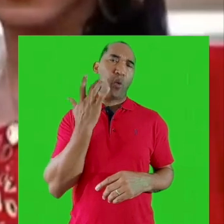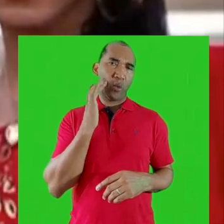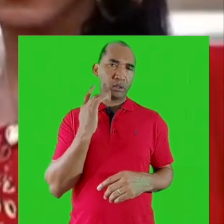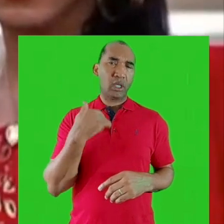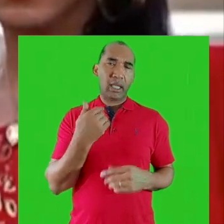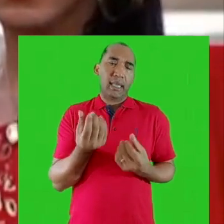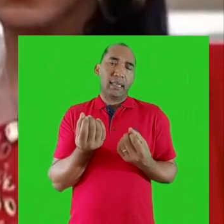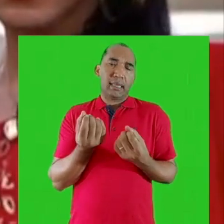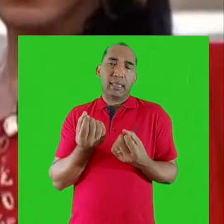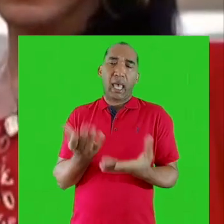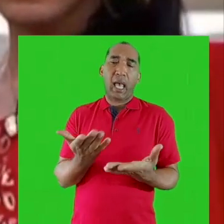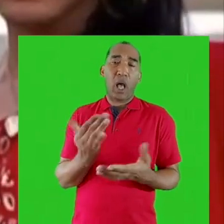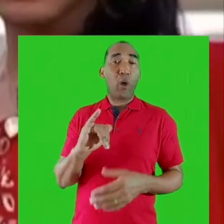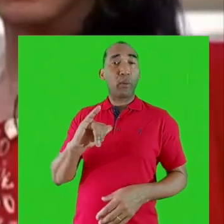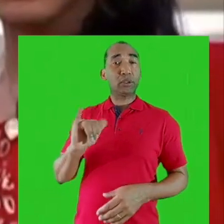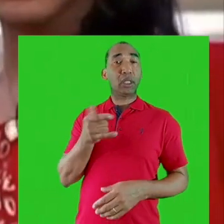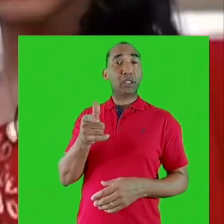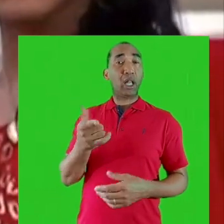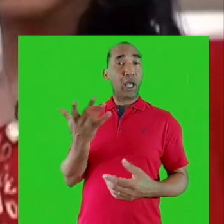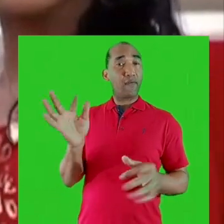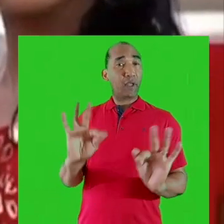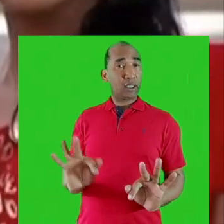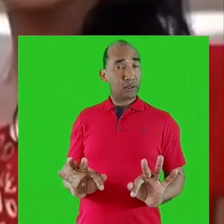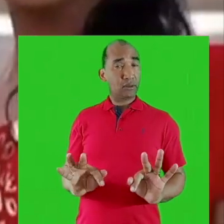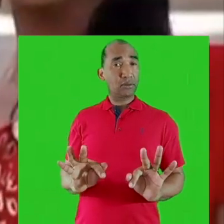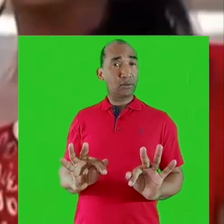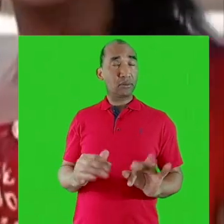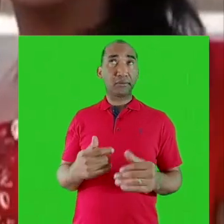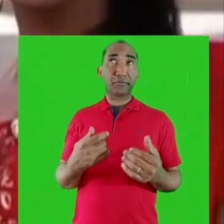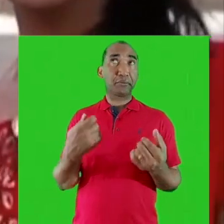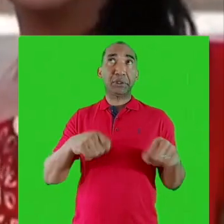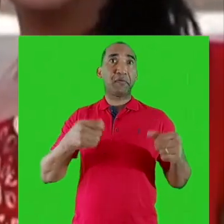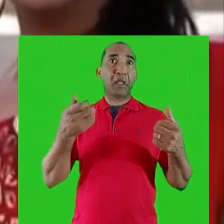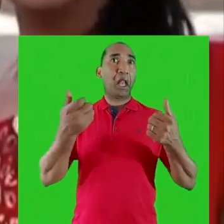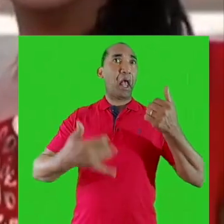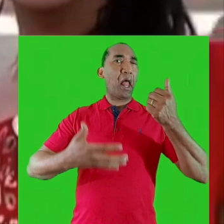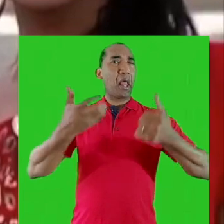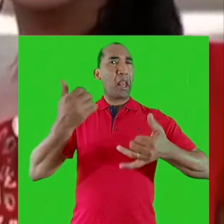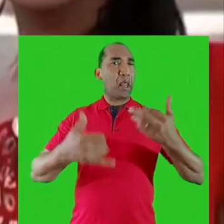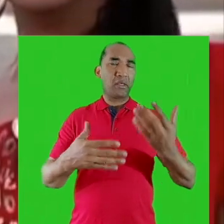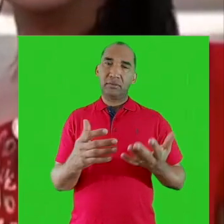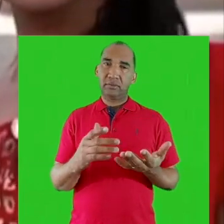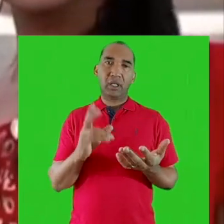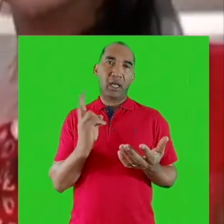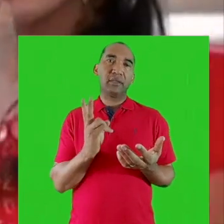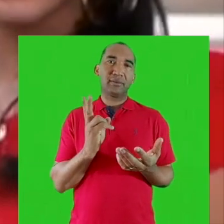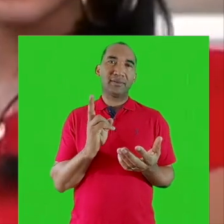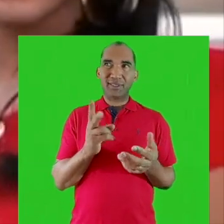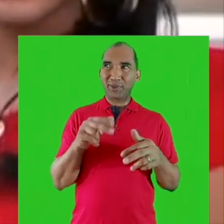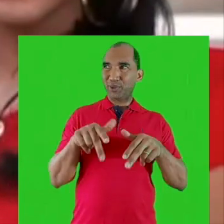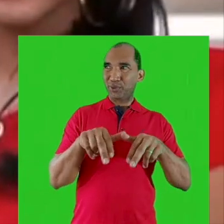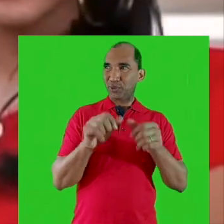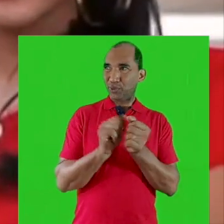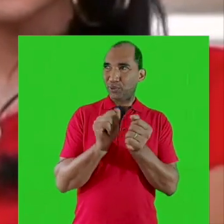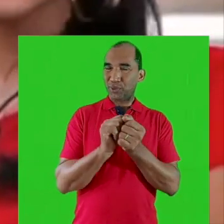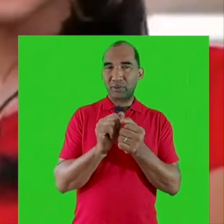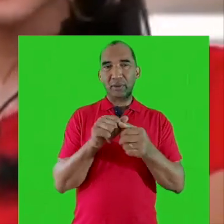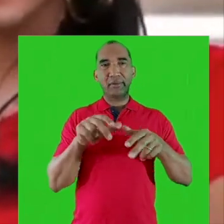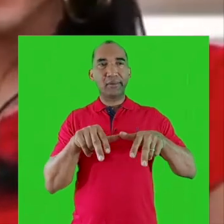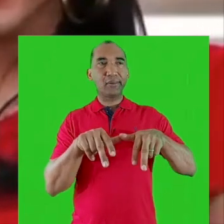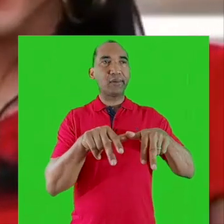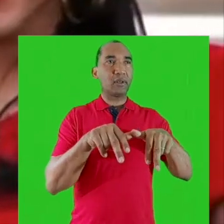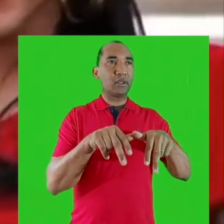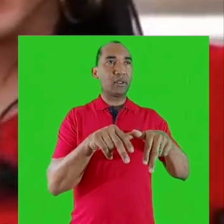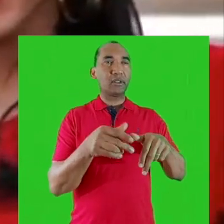essa responsabilidade dá a oportunidade da pessoa ser feliz, sem estar dando explicação. Porque a gente sai muito junto,